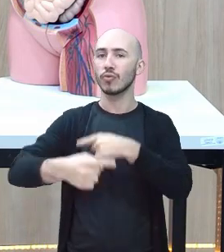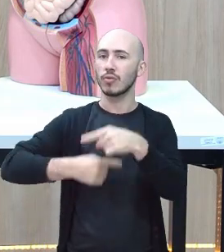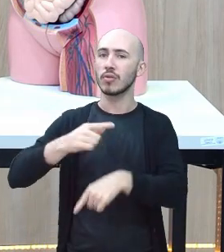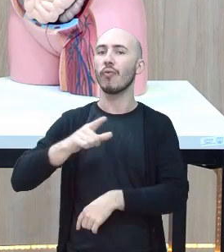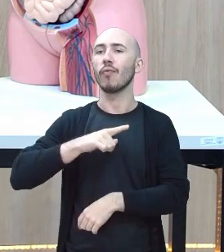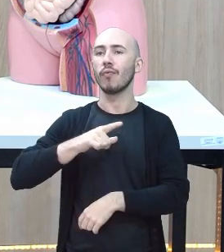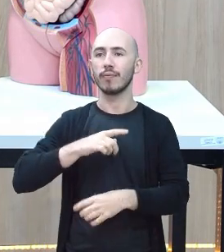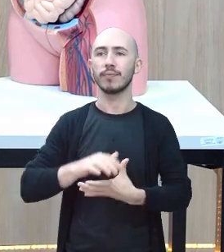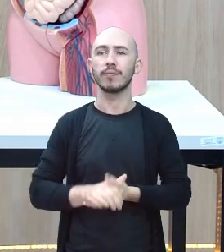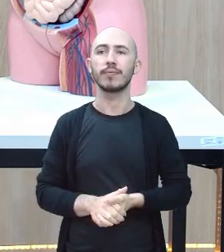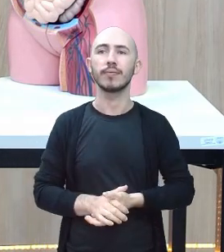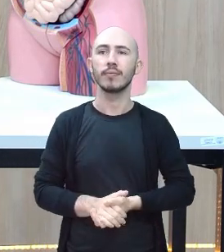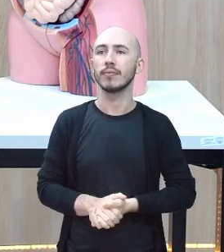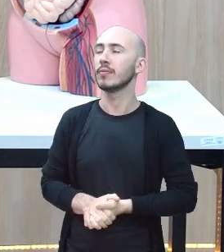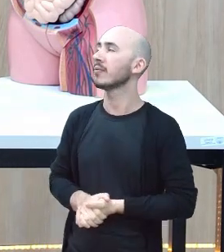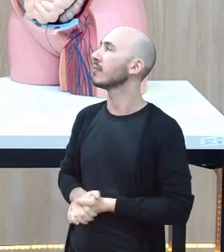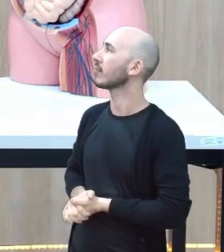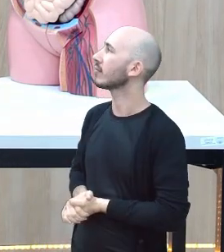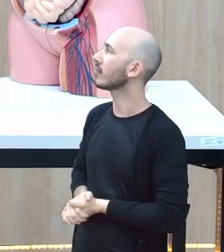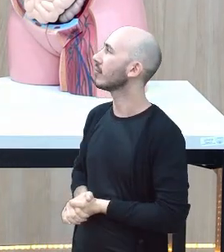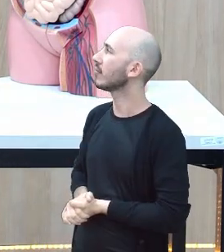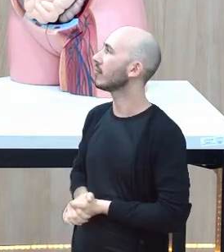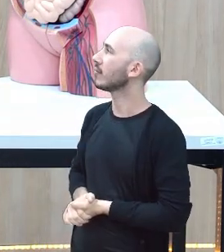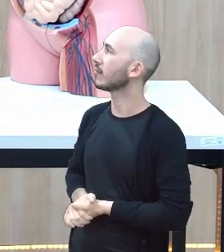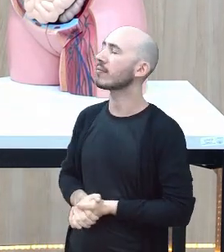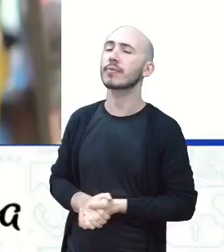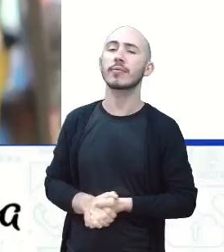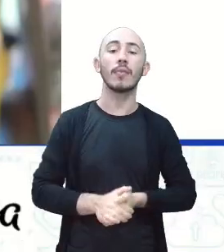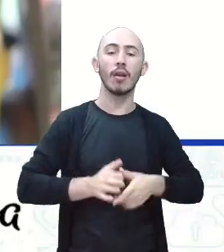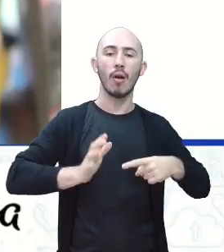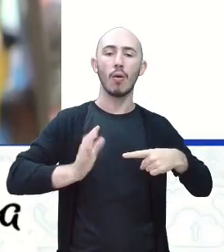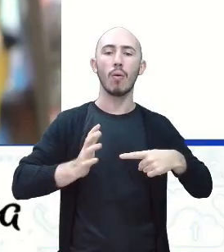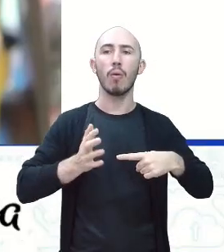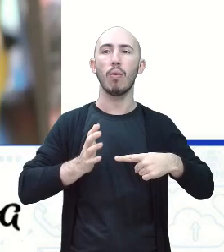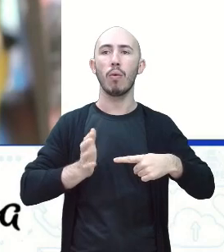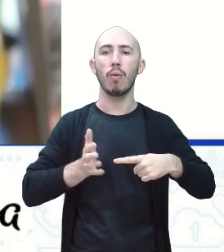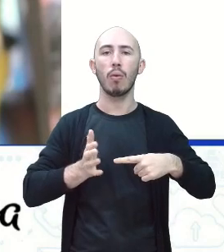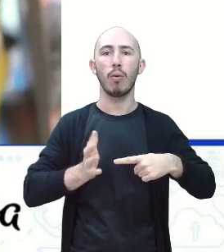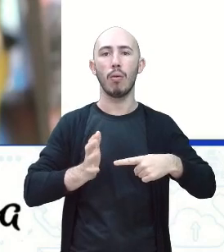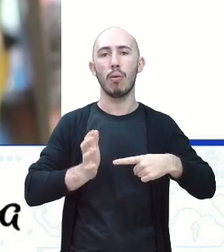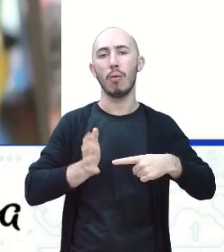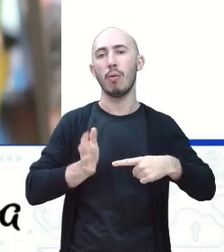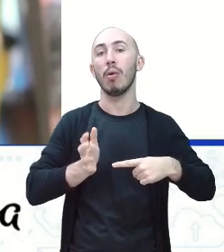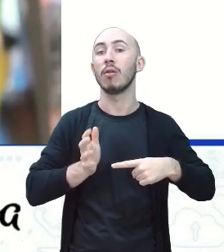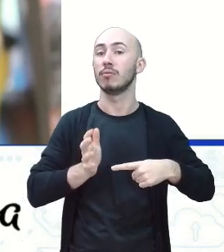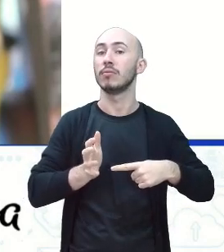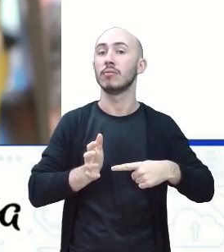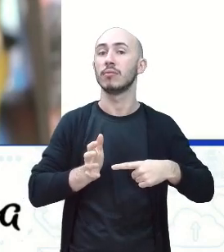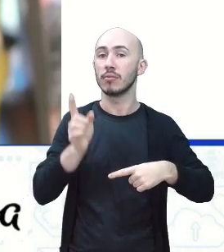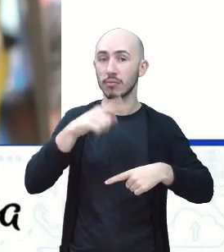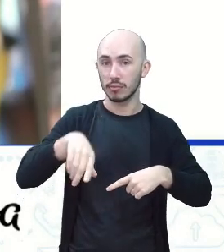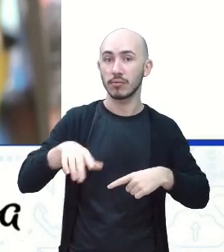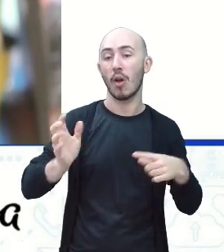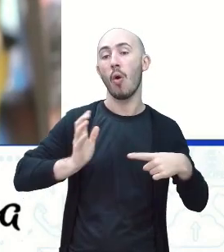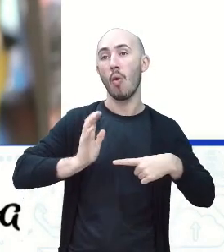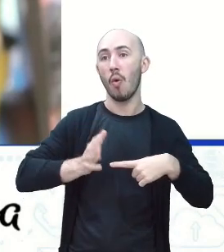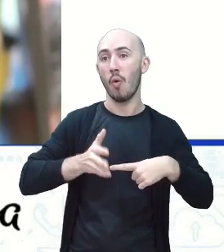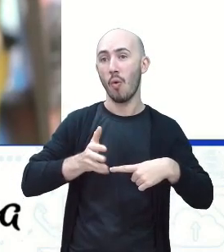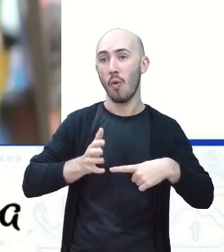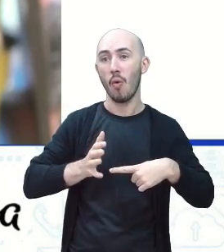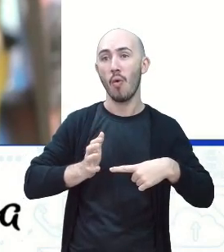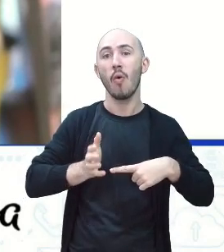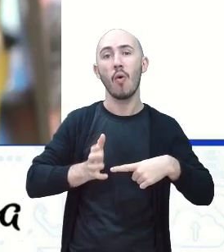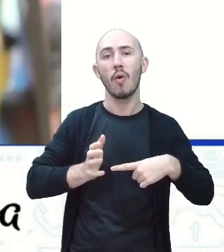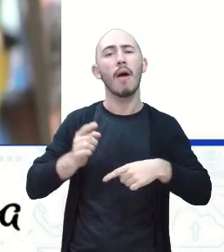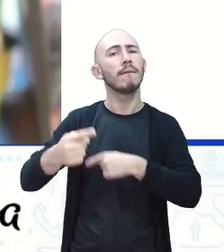E aqui está uma máquina funcionando, pessoal. Vejam aí um motor. Ele